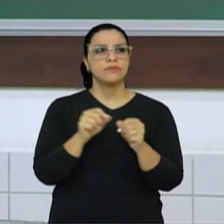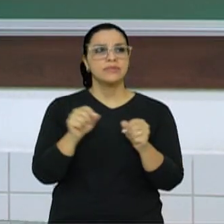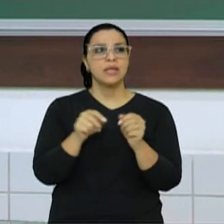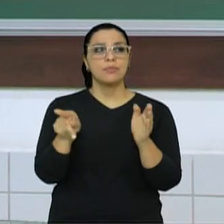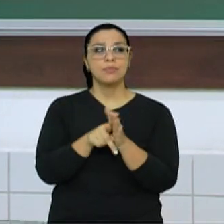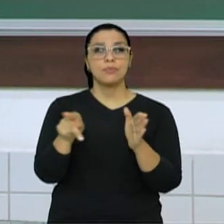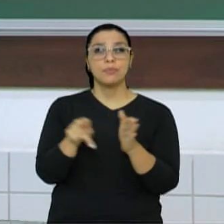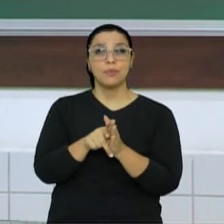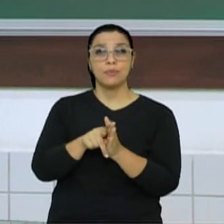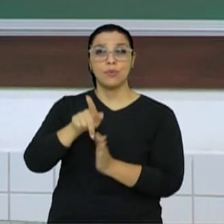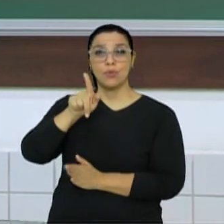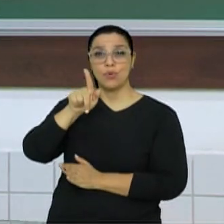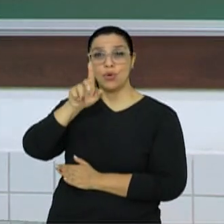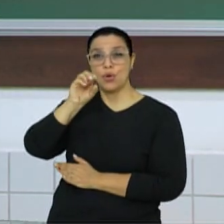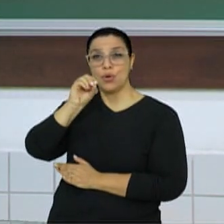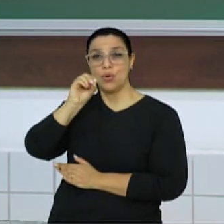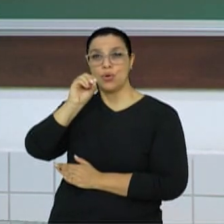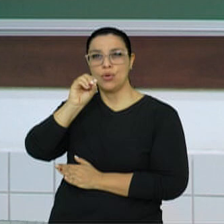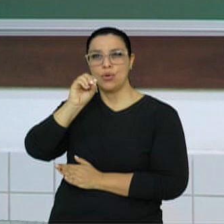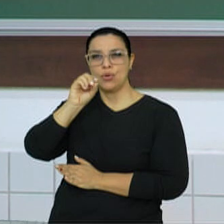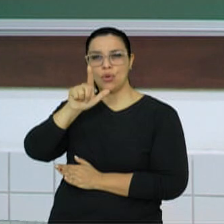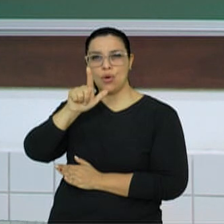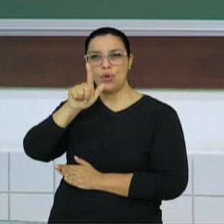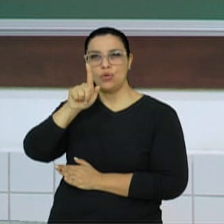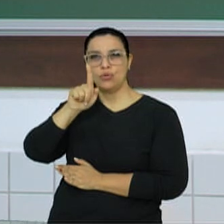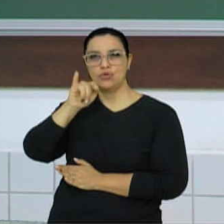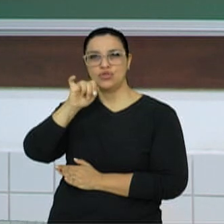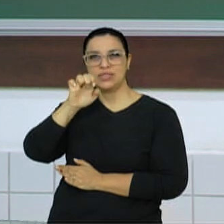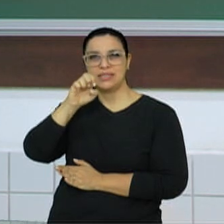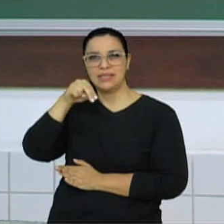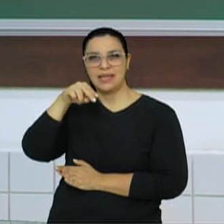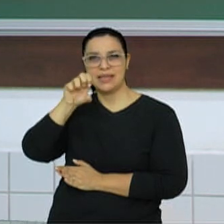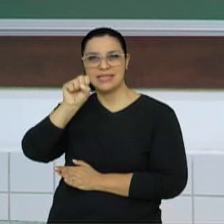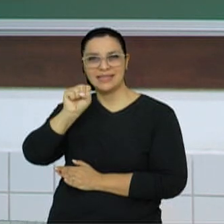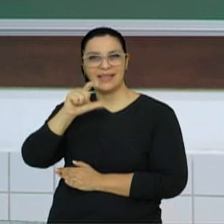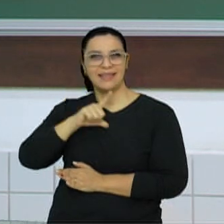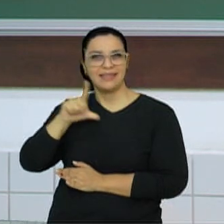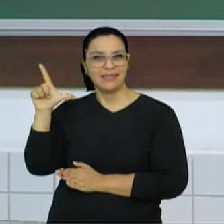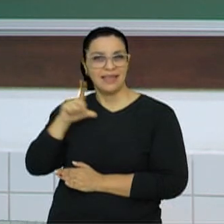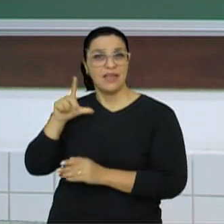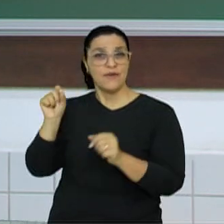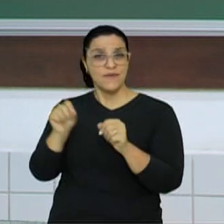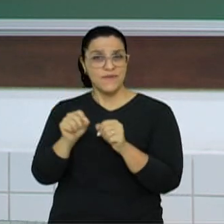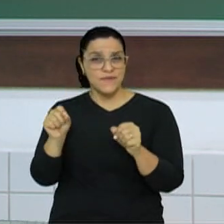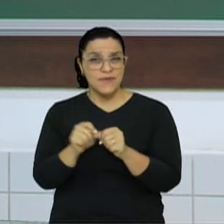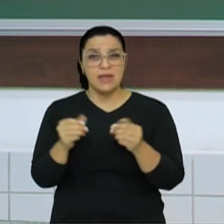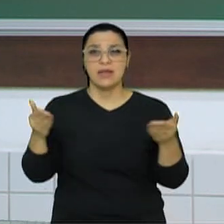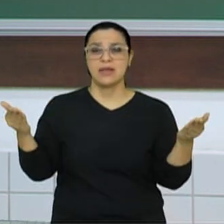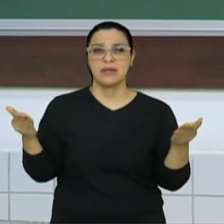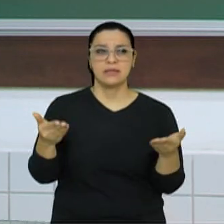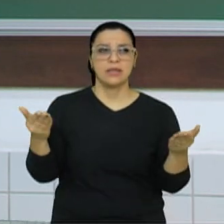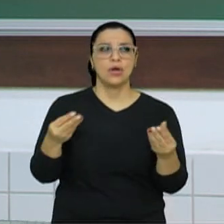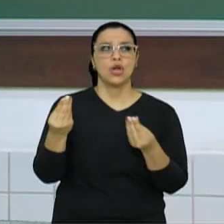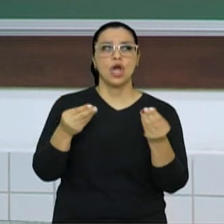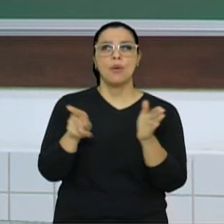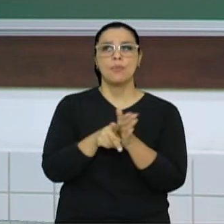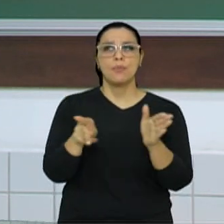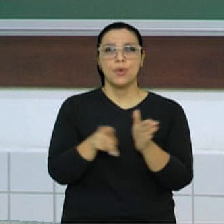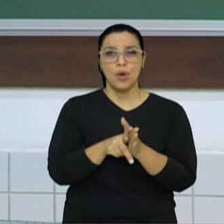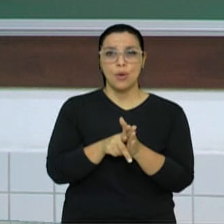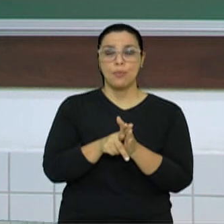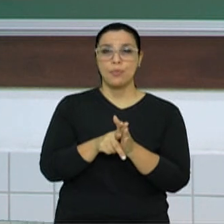o complexo golgiense, aquela estrutura responsável por fazer lá a síntese de